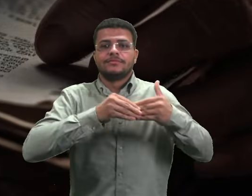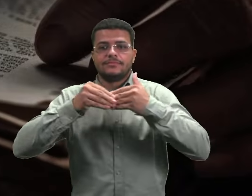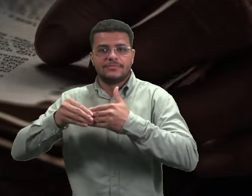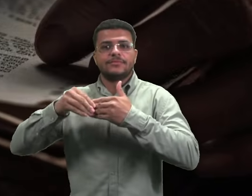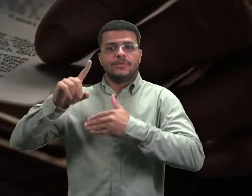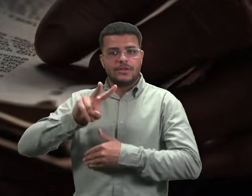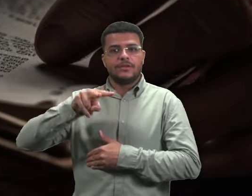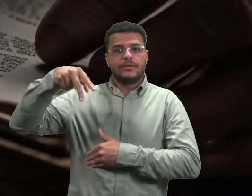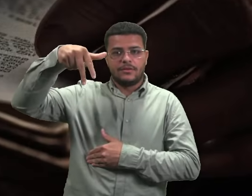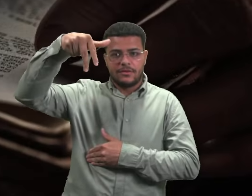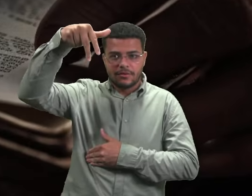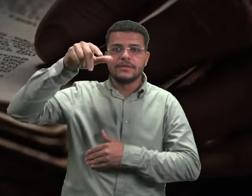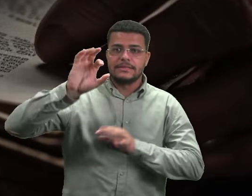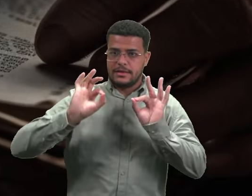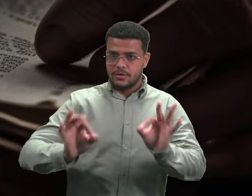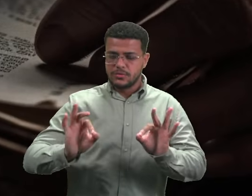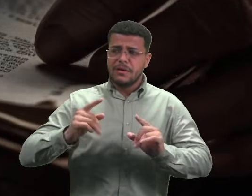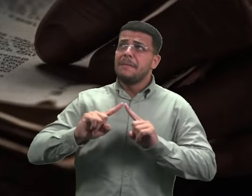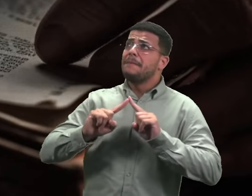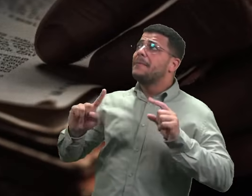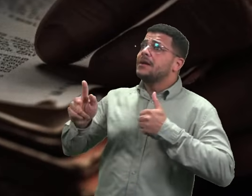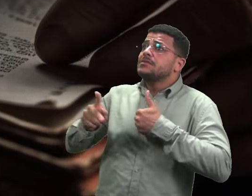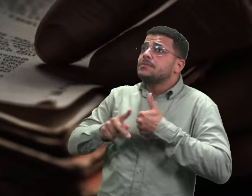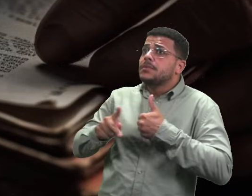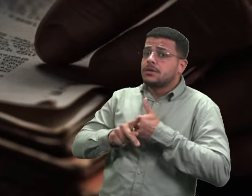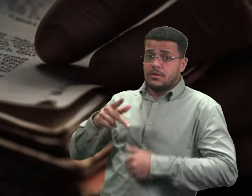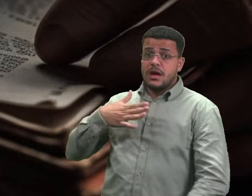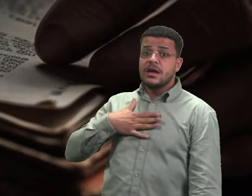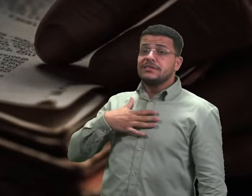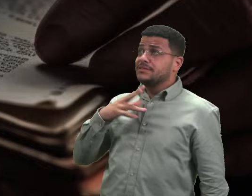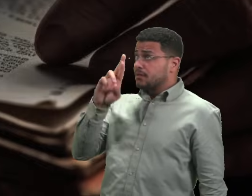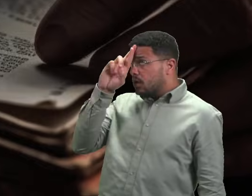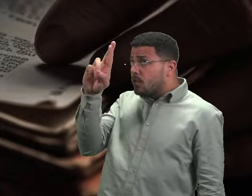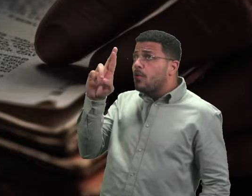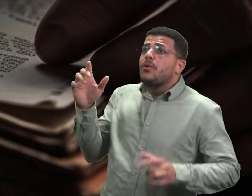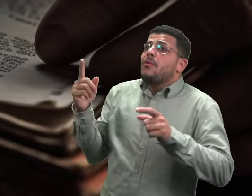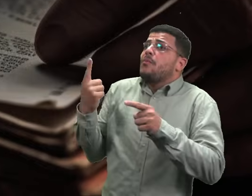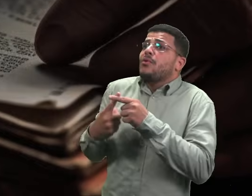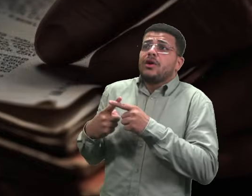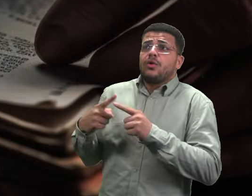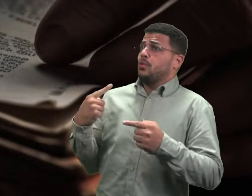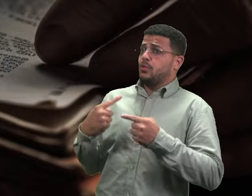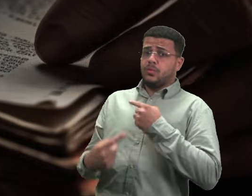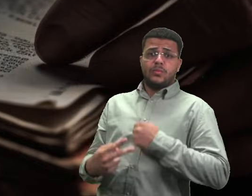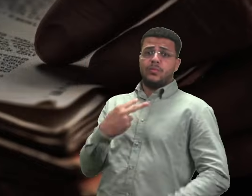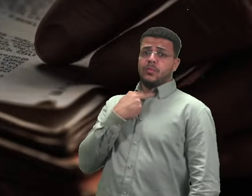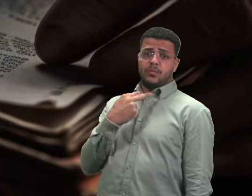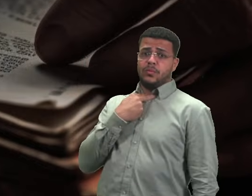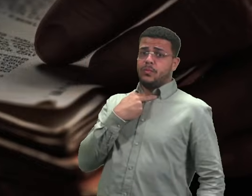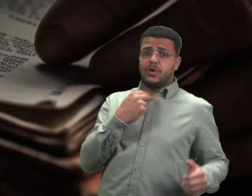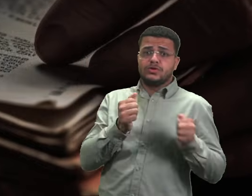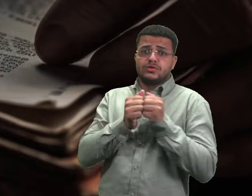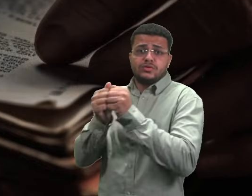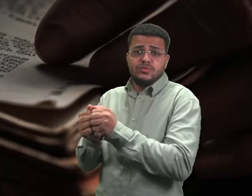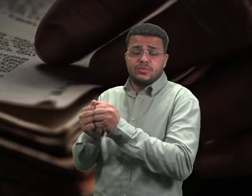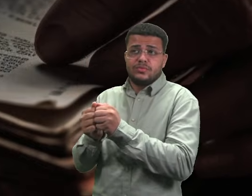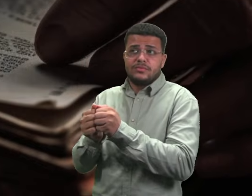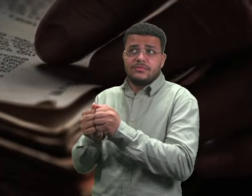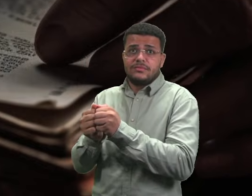seguirás. Replicou-lhe Pedro: Senhor, por que eu não posso te seguir agora? Por ti darei a minha própria